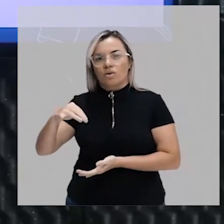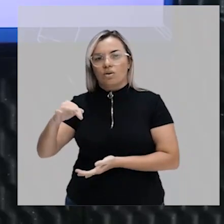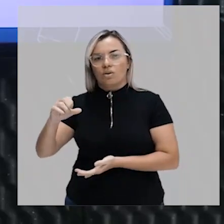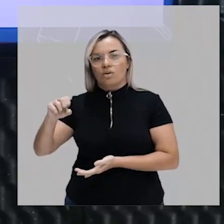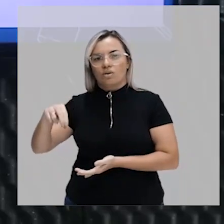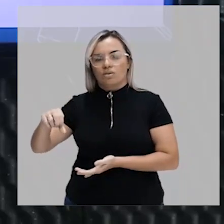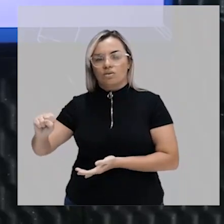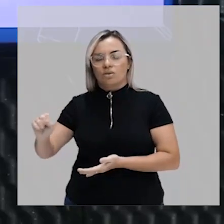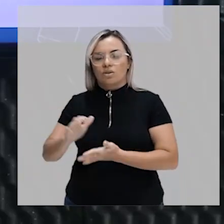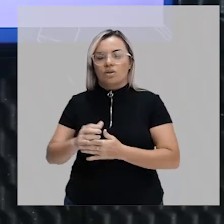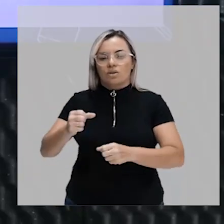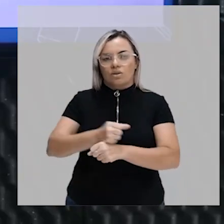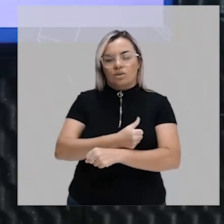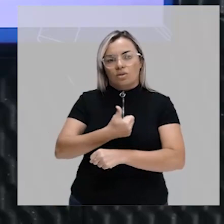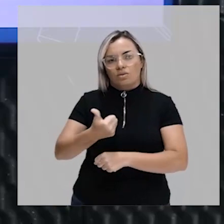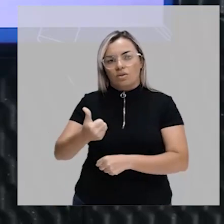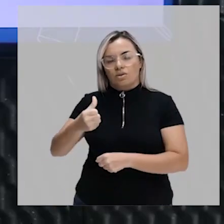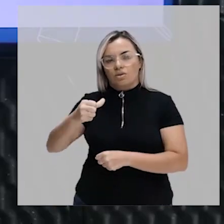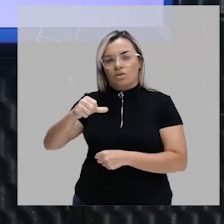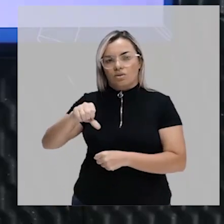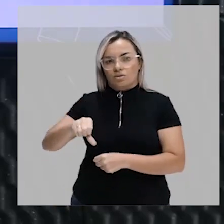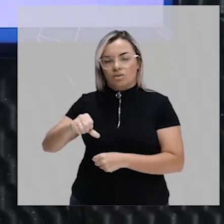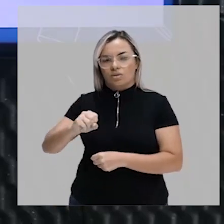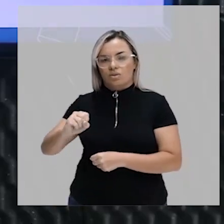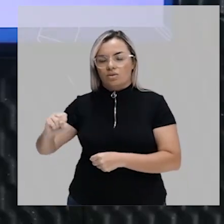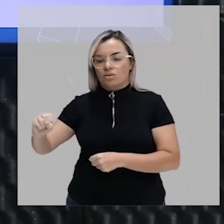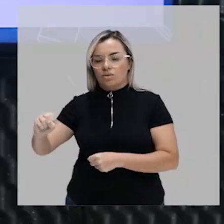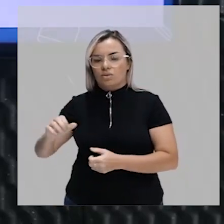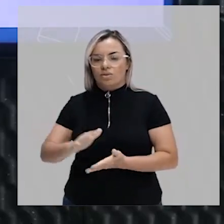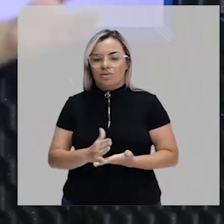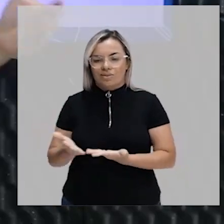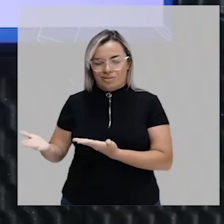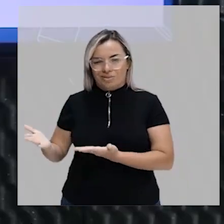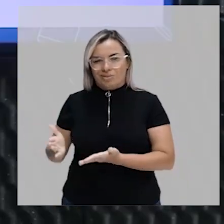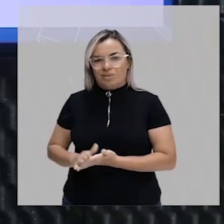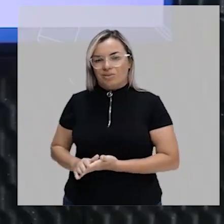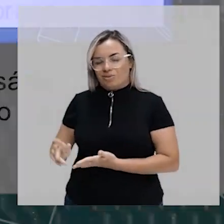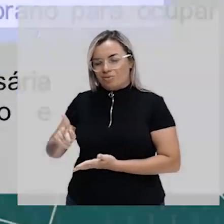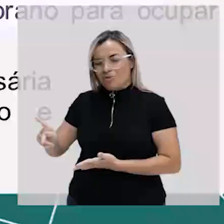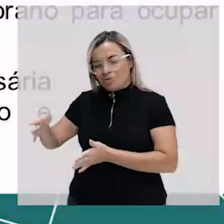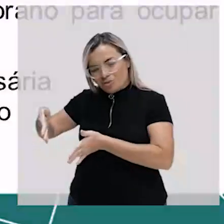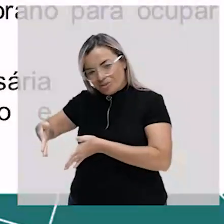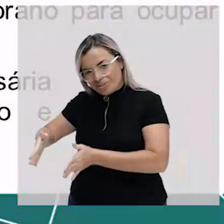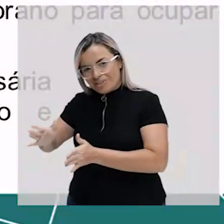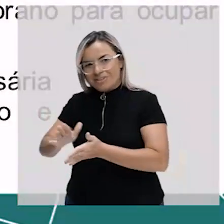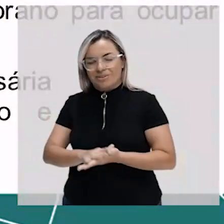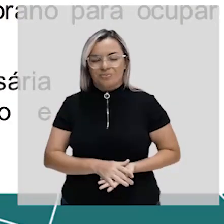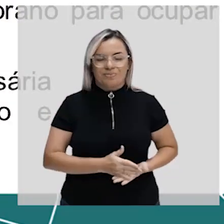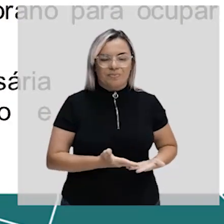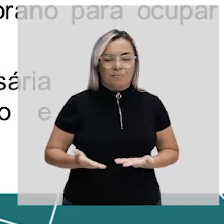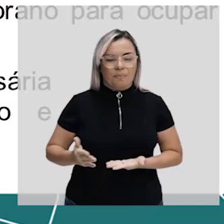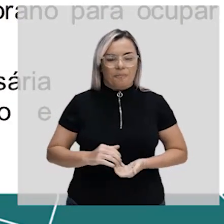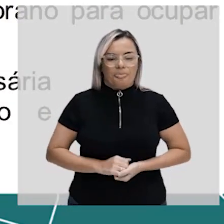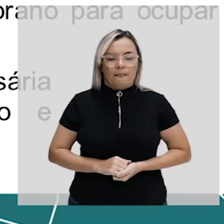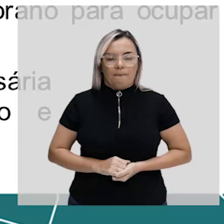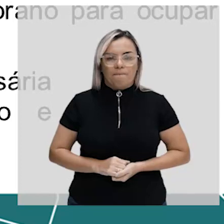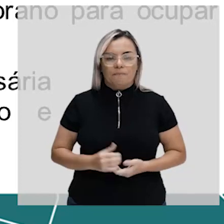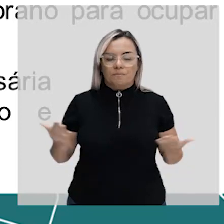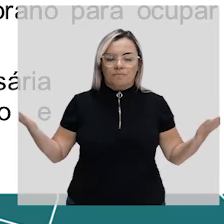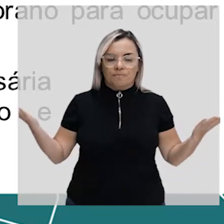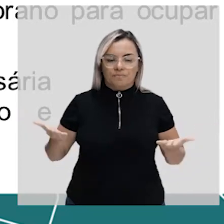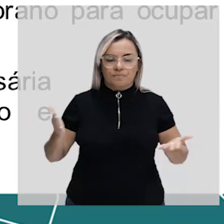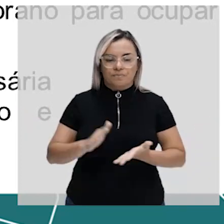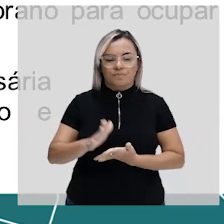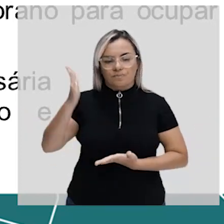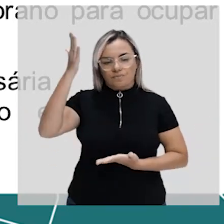de 1988, tá certo? Ano que eu nasci, diga-se de passagem. Então, vamos lá. Agora, sabendo